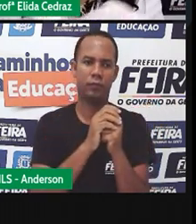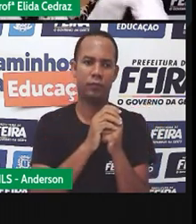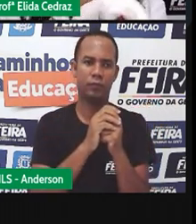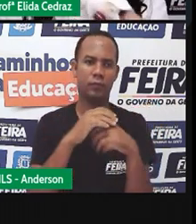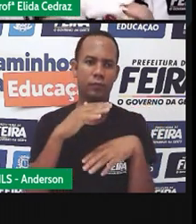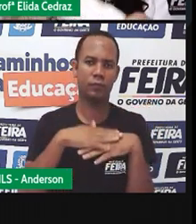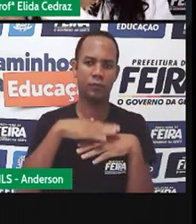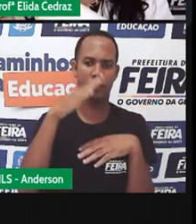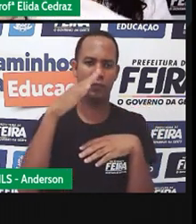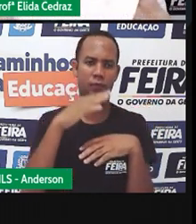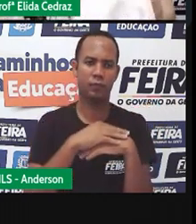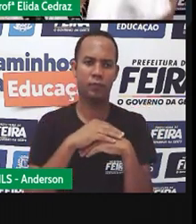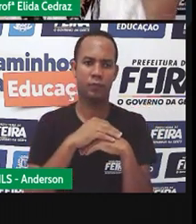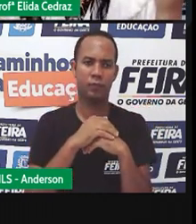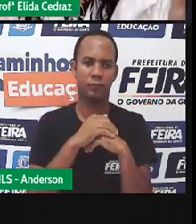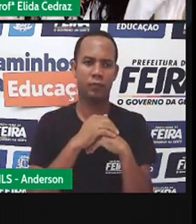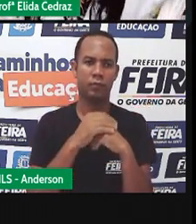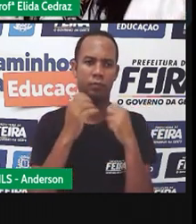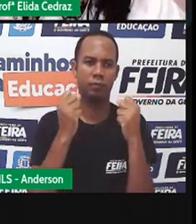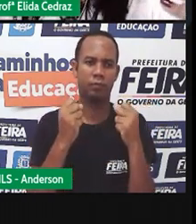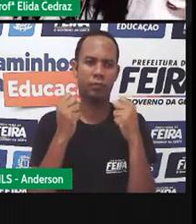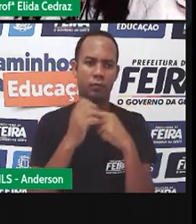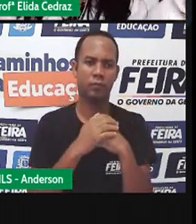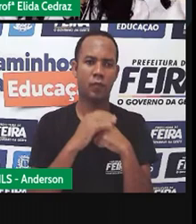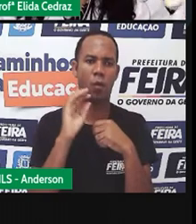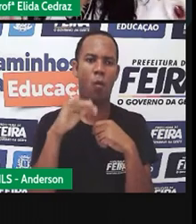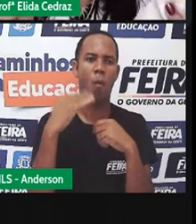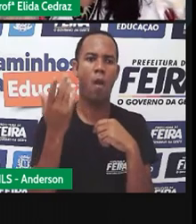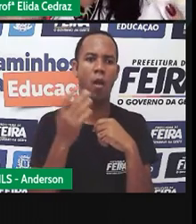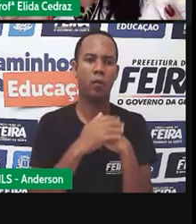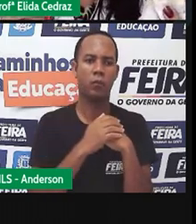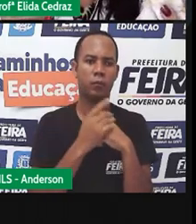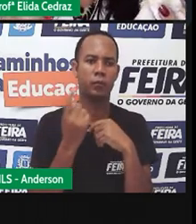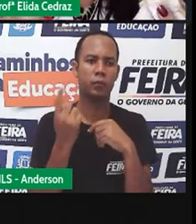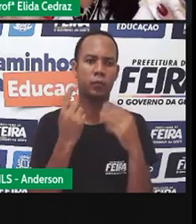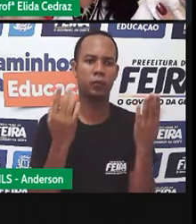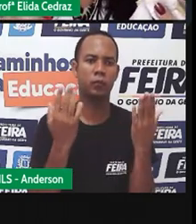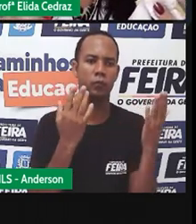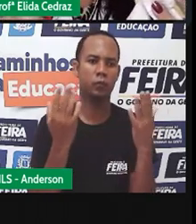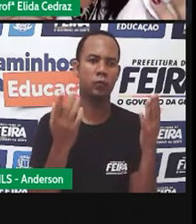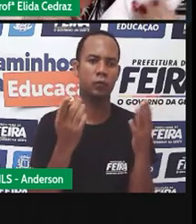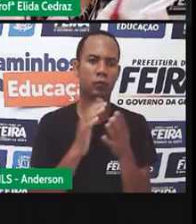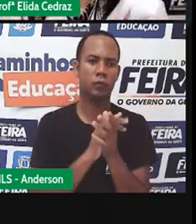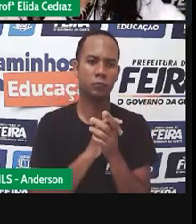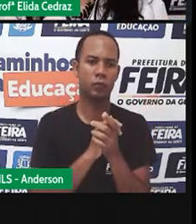mais flexível? Este ou este objeto?